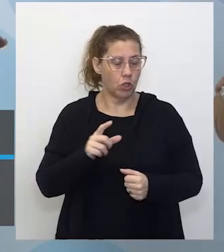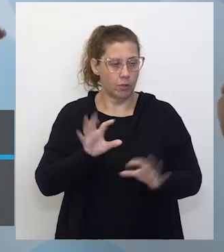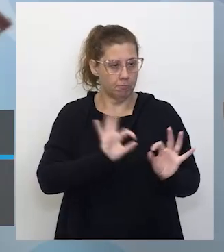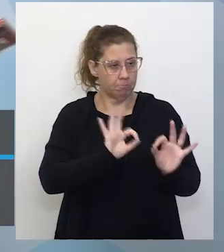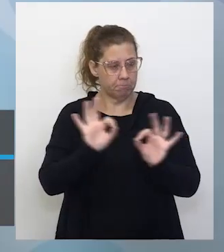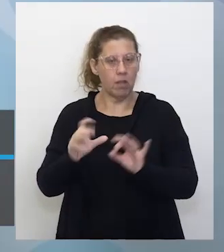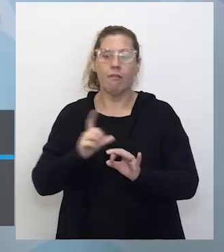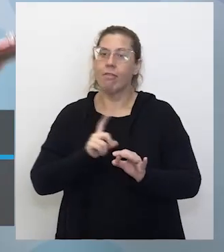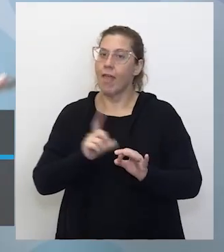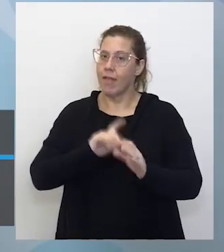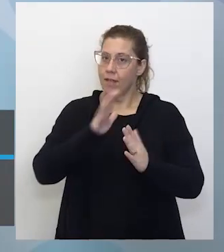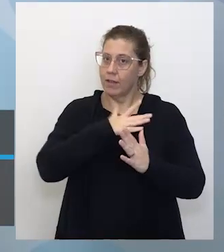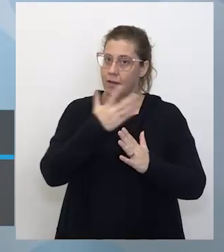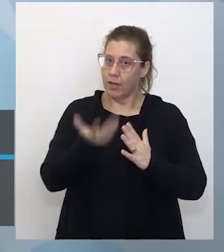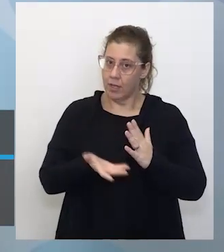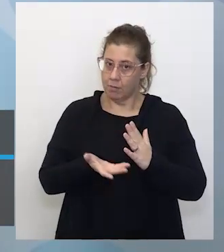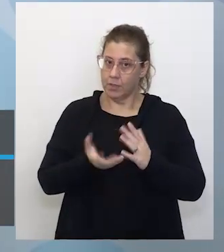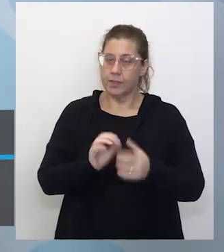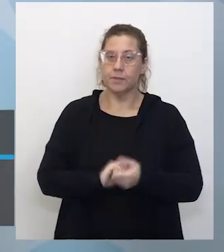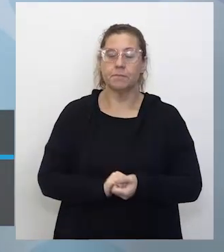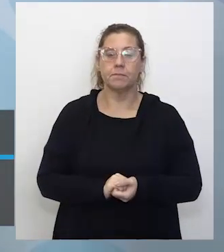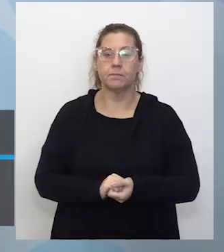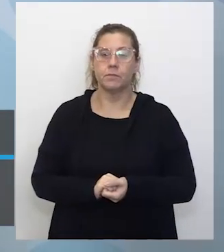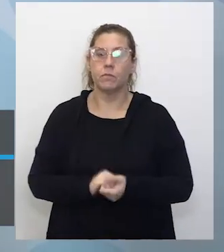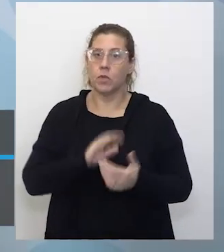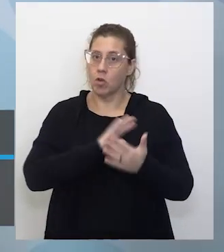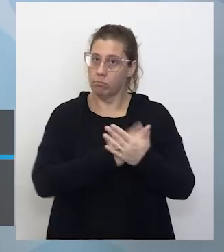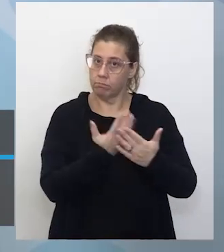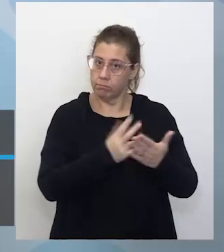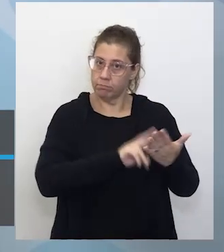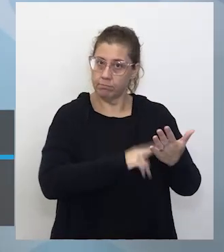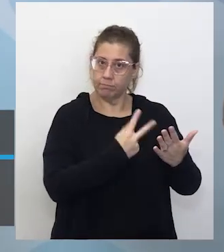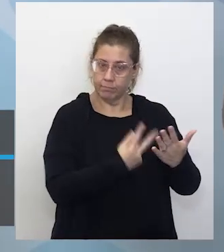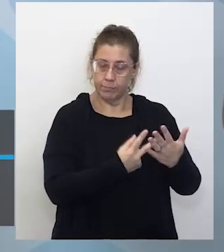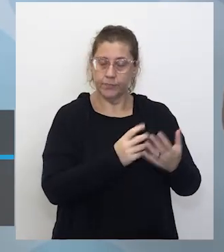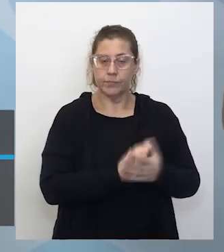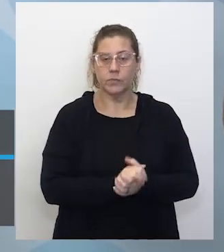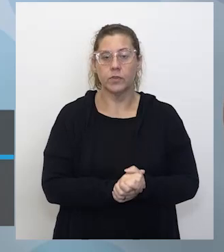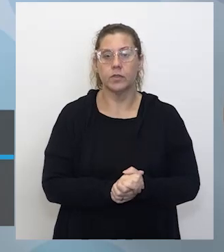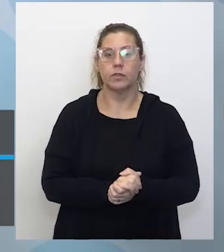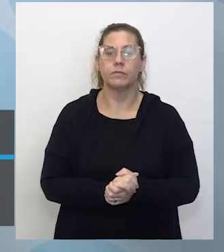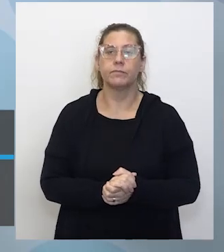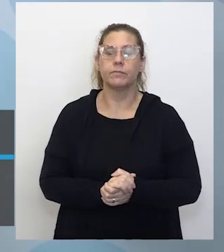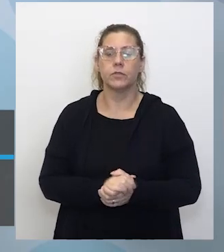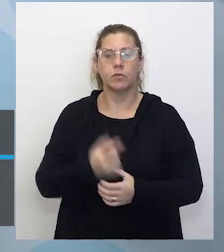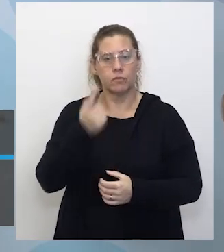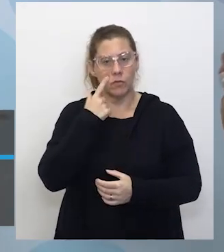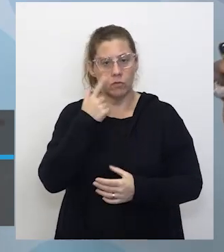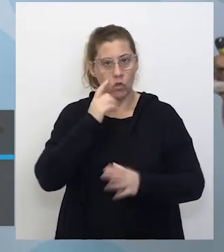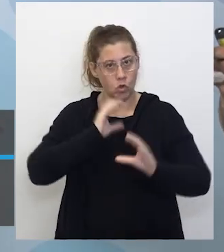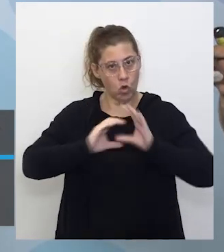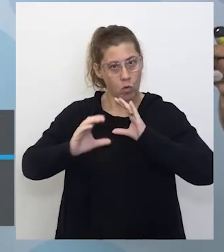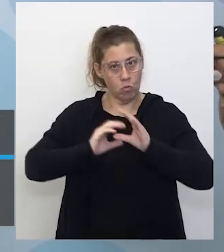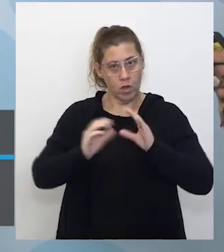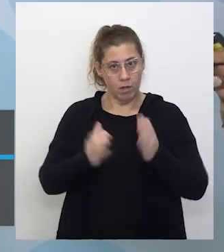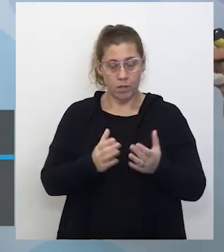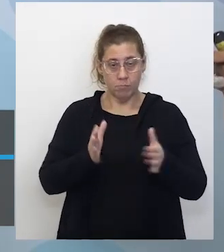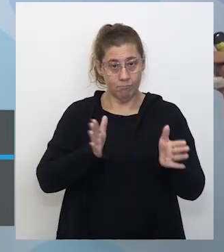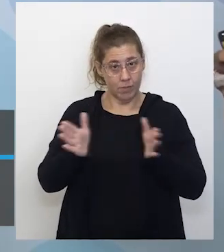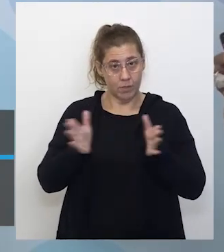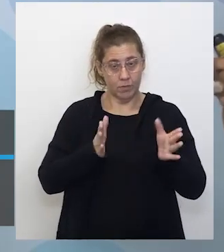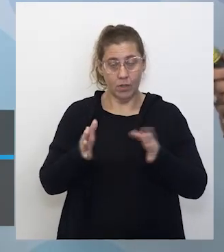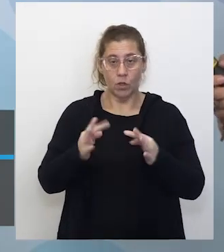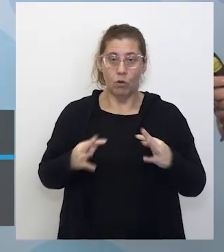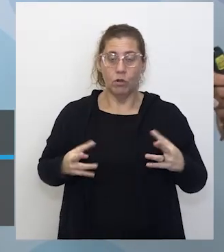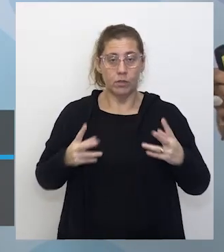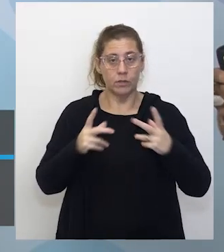assiste, que tem aí, principalmente, o intérprete de Libras, né? Para fazer com que essa comunicação seja acessível a todos,